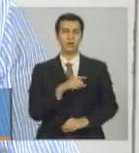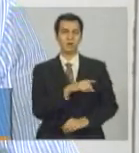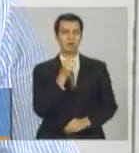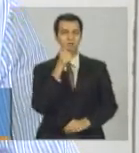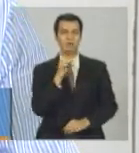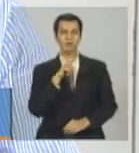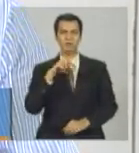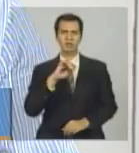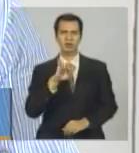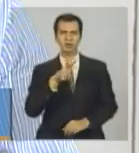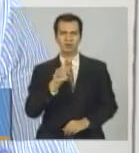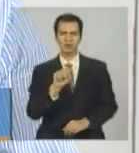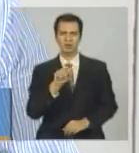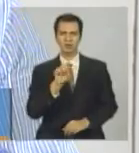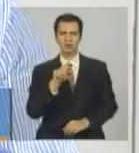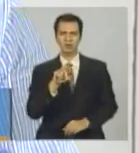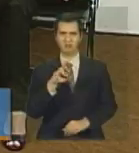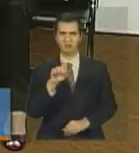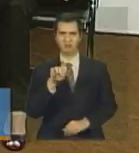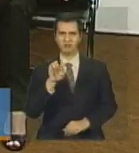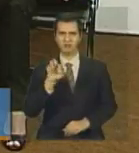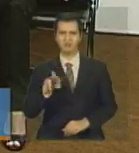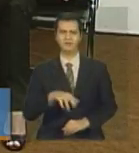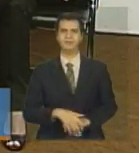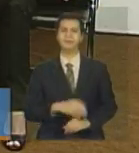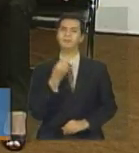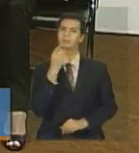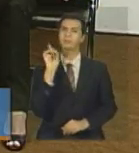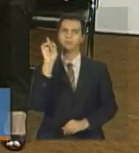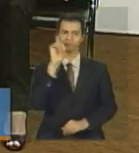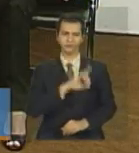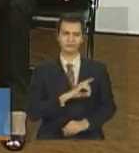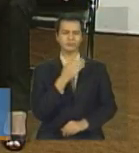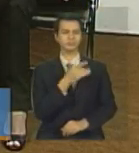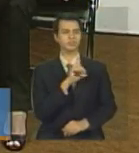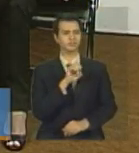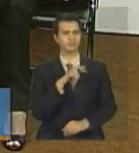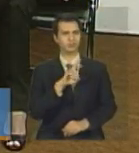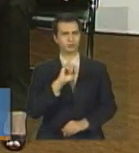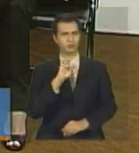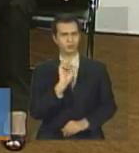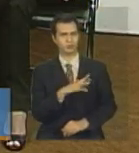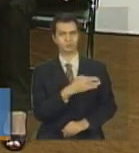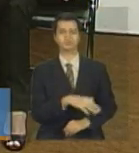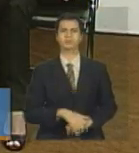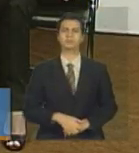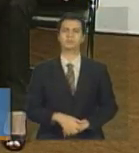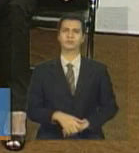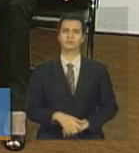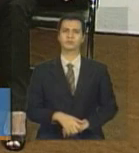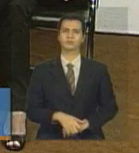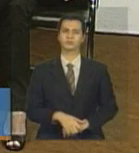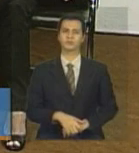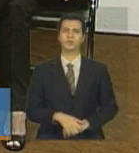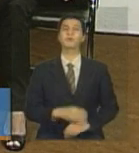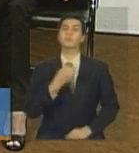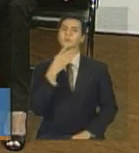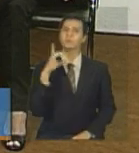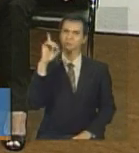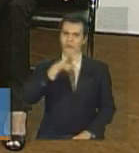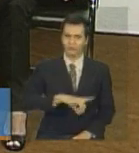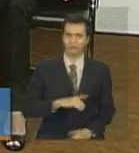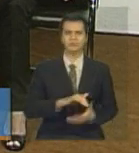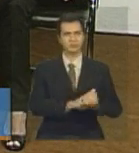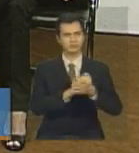Nilva Schroeder. Bom dia, diretor. Bom dia, gostaria de saudar todos que estão nos assistindo, em especial